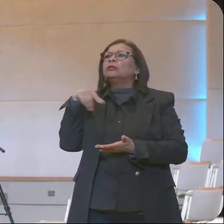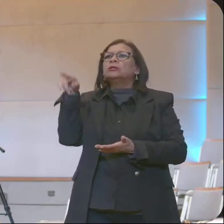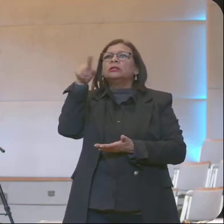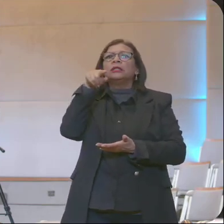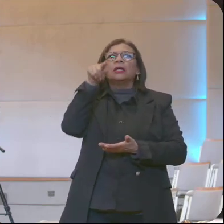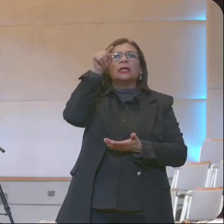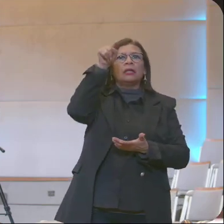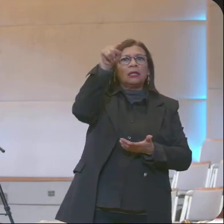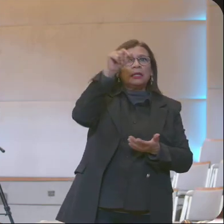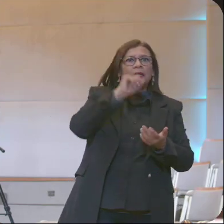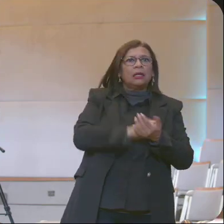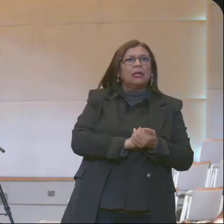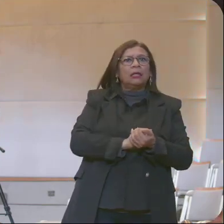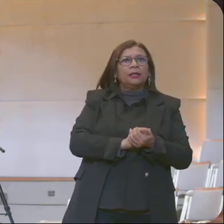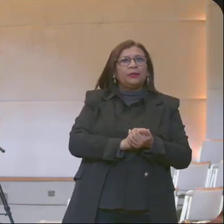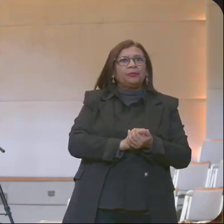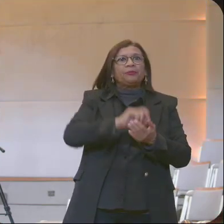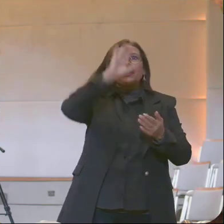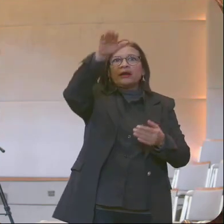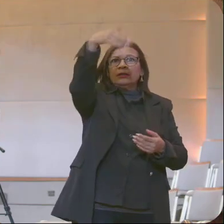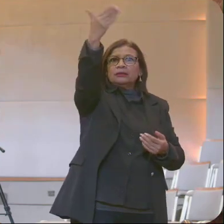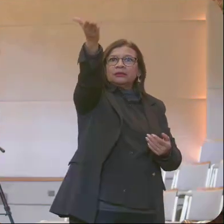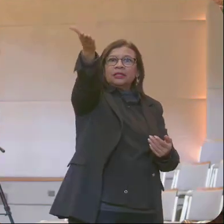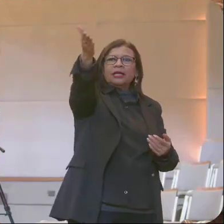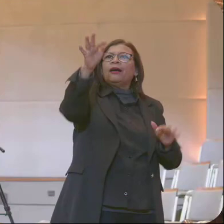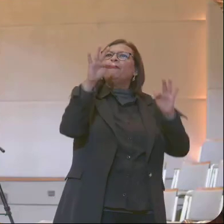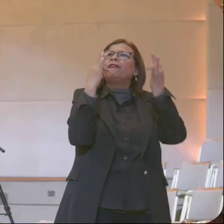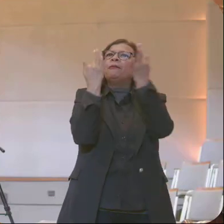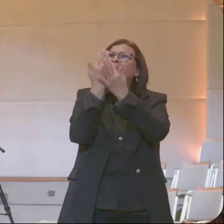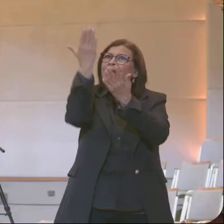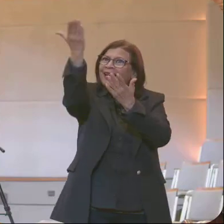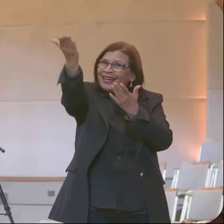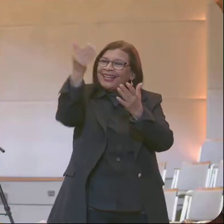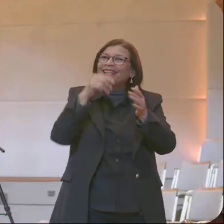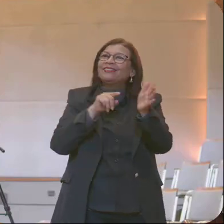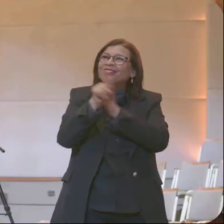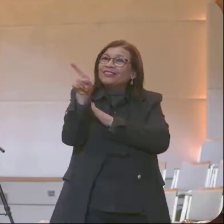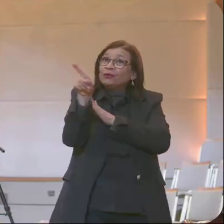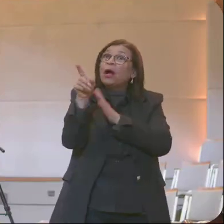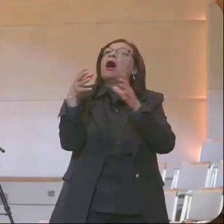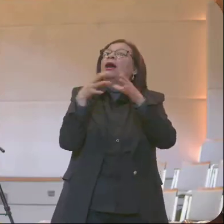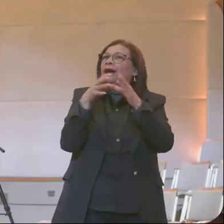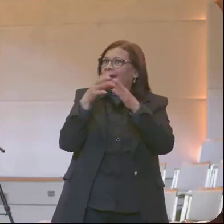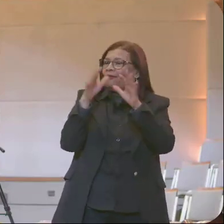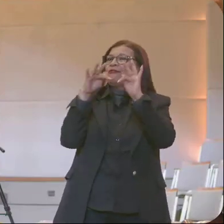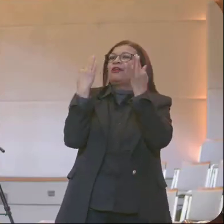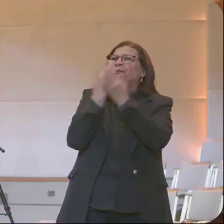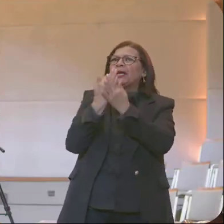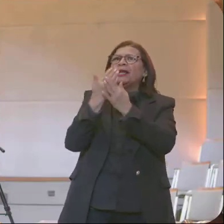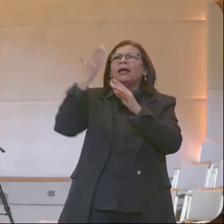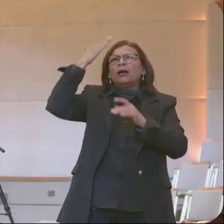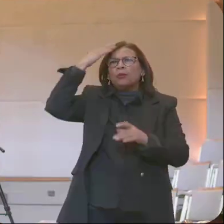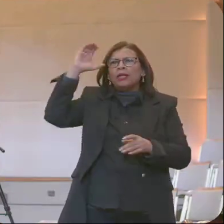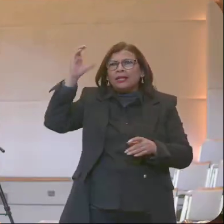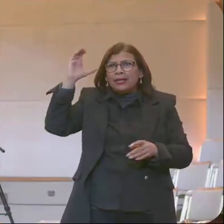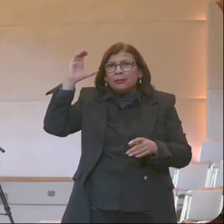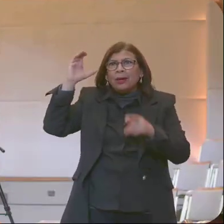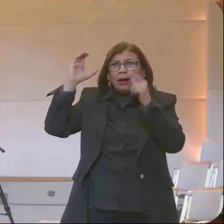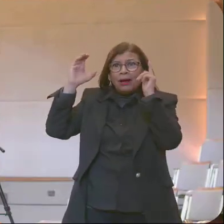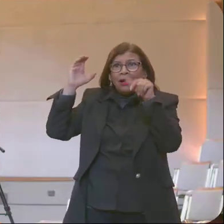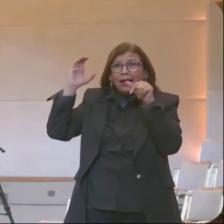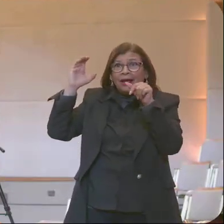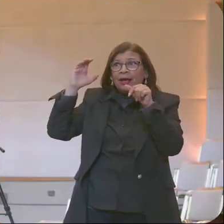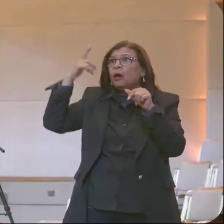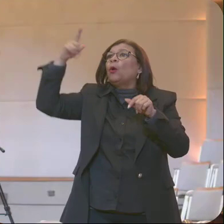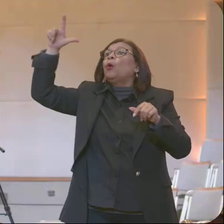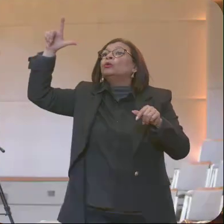temos uma turma lá atrás, tudo é família aí atrás, tudo família, né? De Curitiba mesmo? Não,